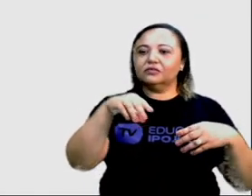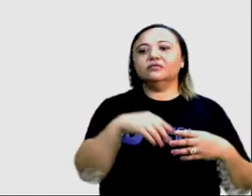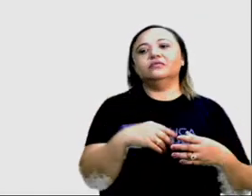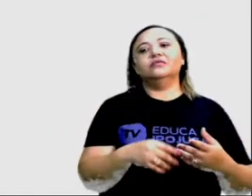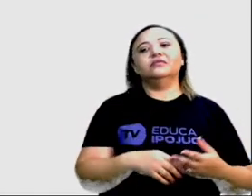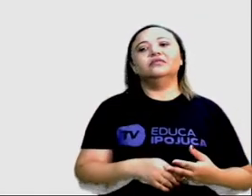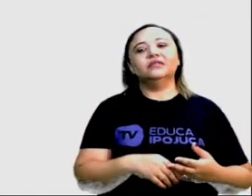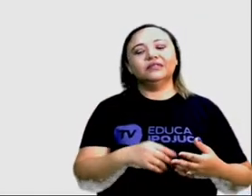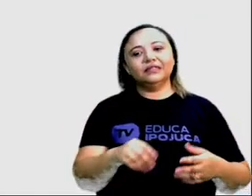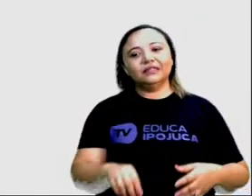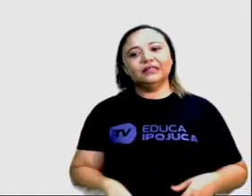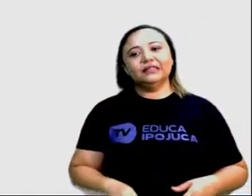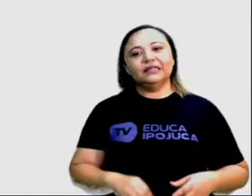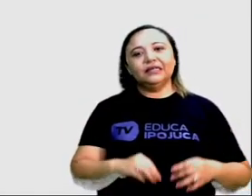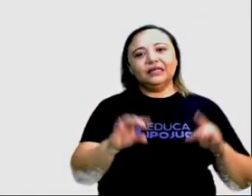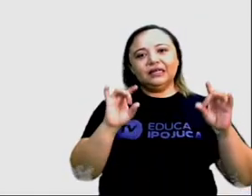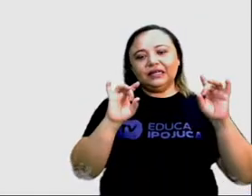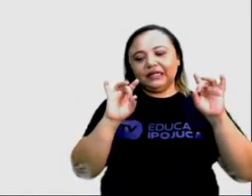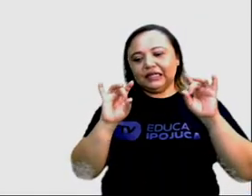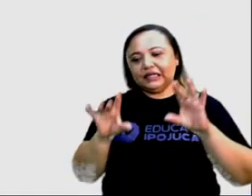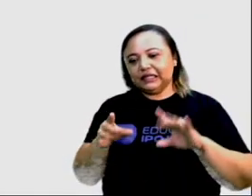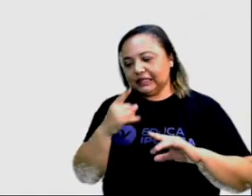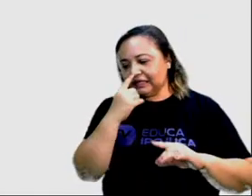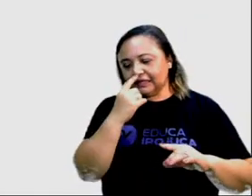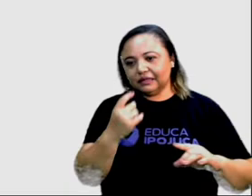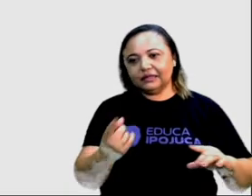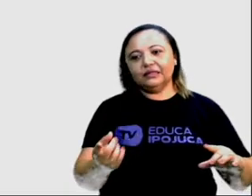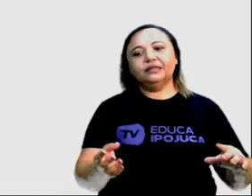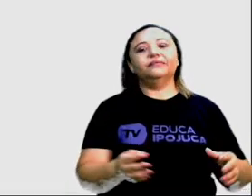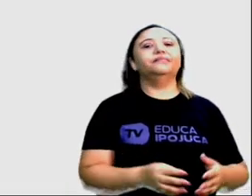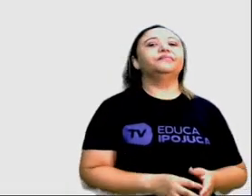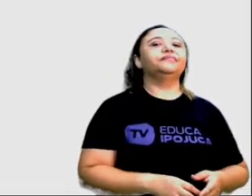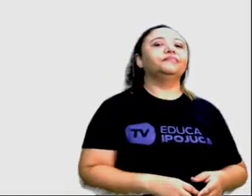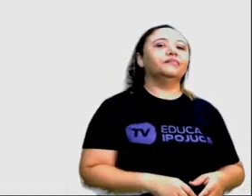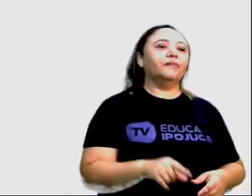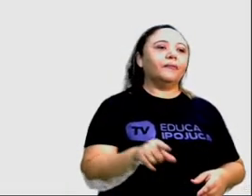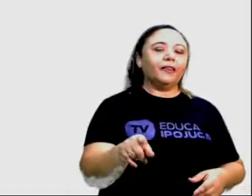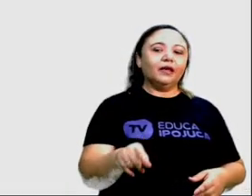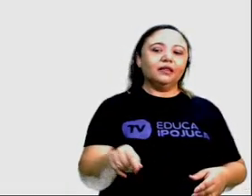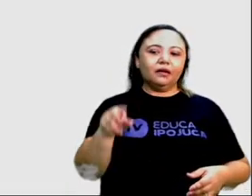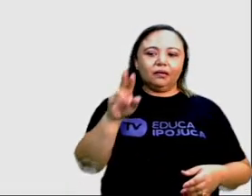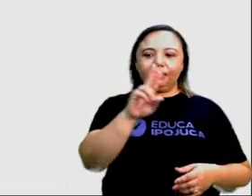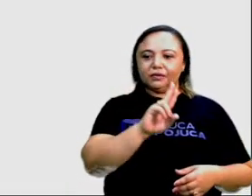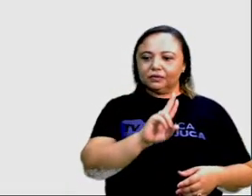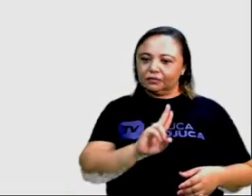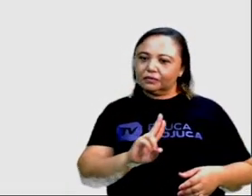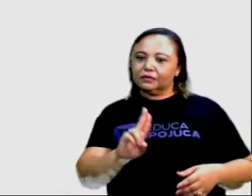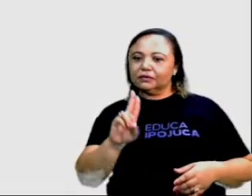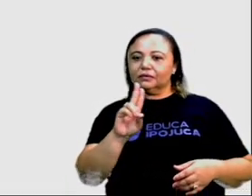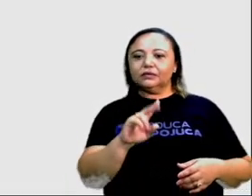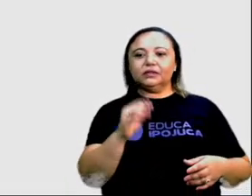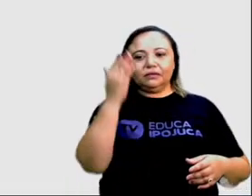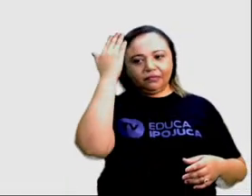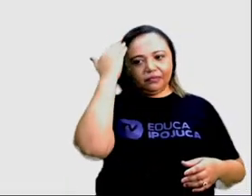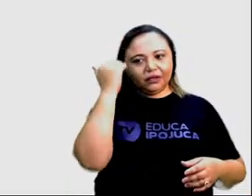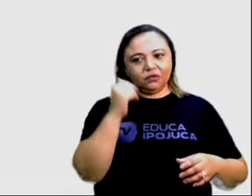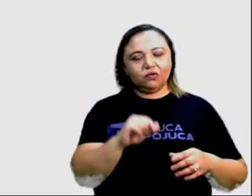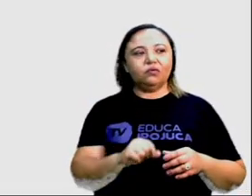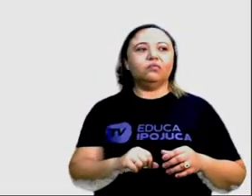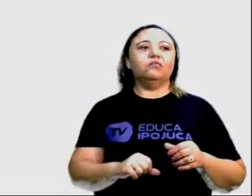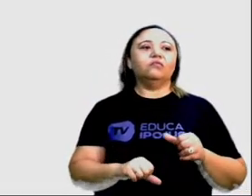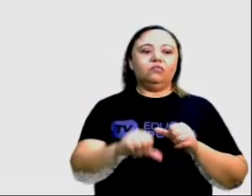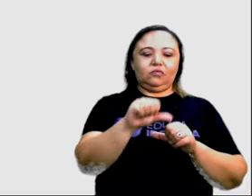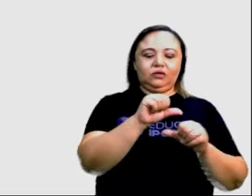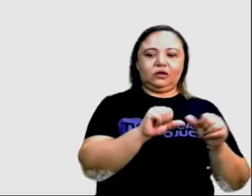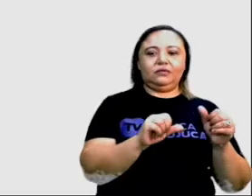facilitar a pessoa que vai utilizar aquele lixo ou aquele resíduo, né? Agora é com